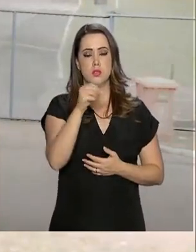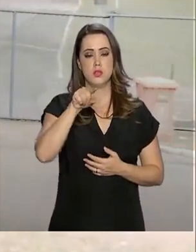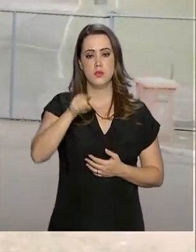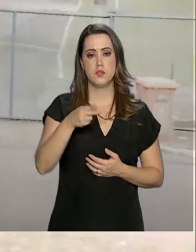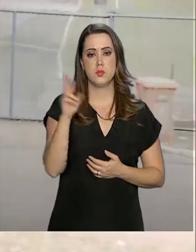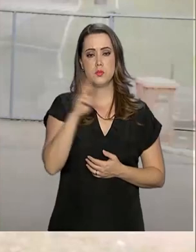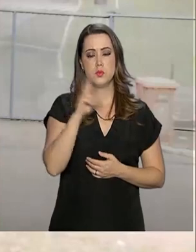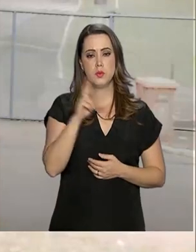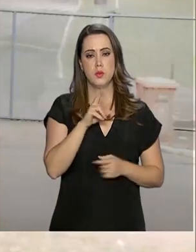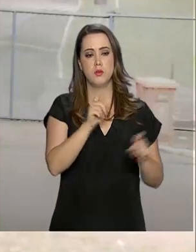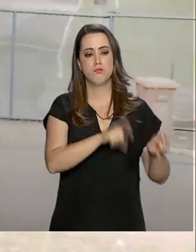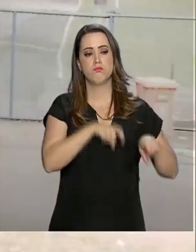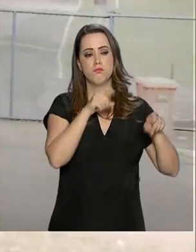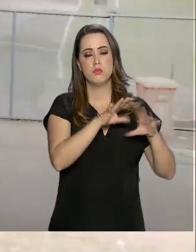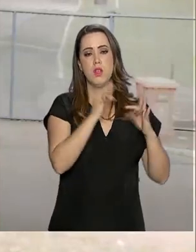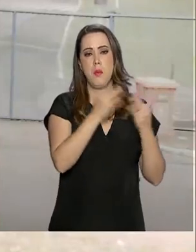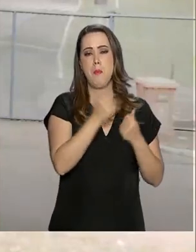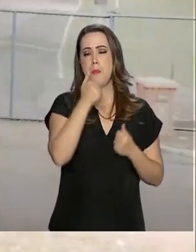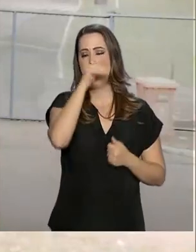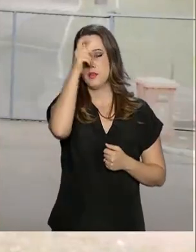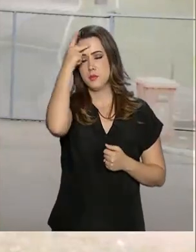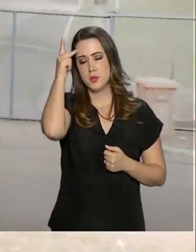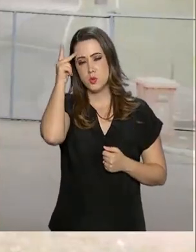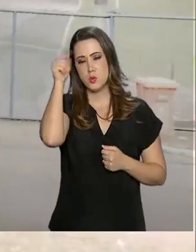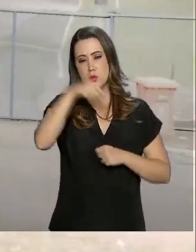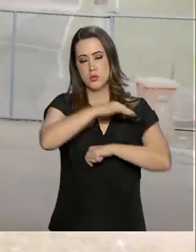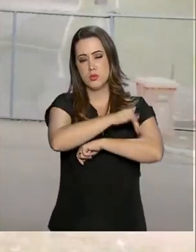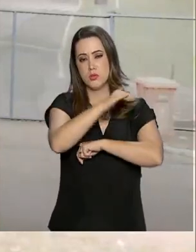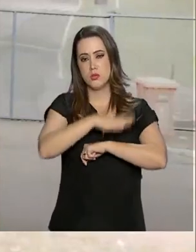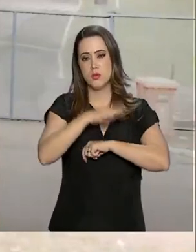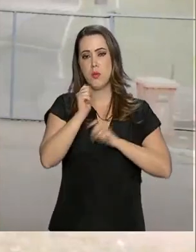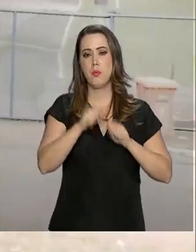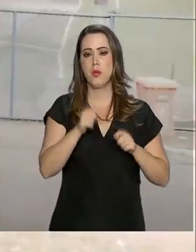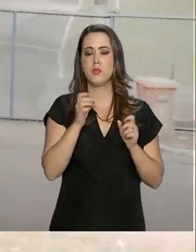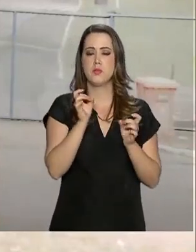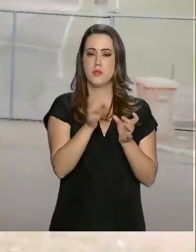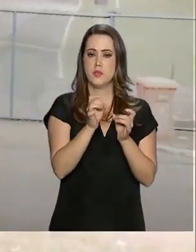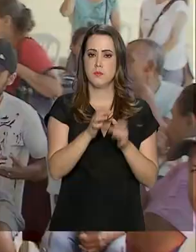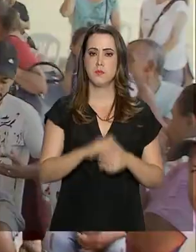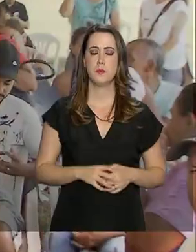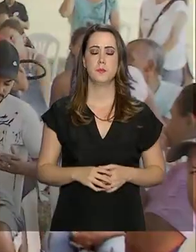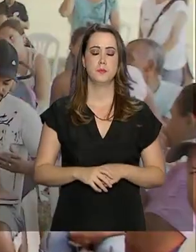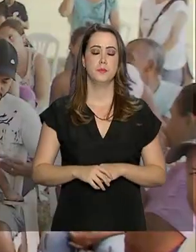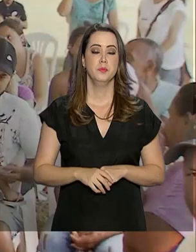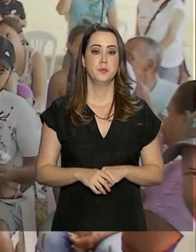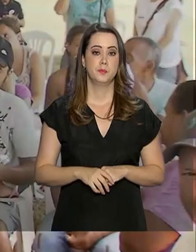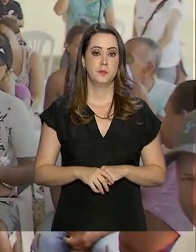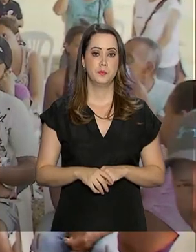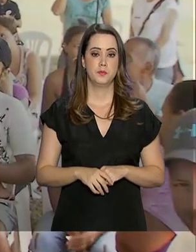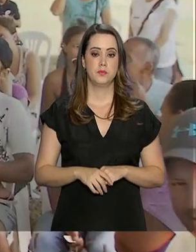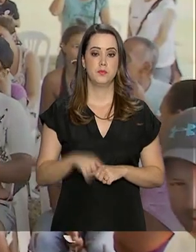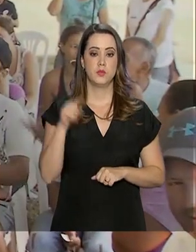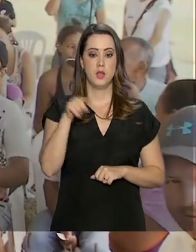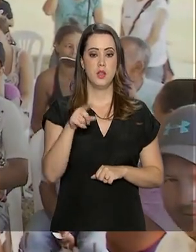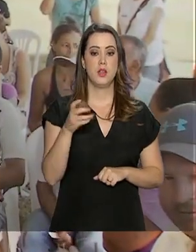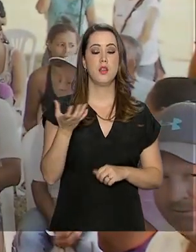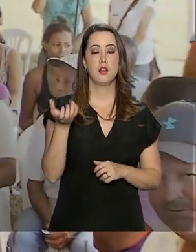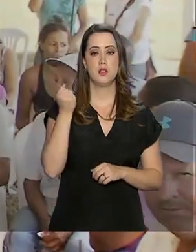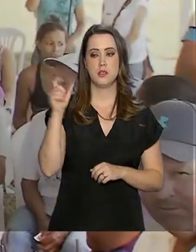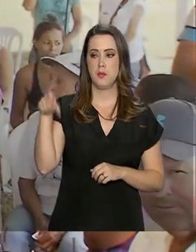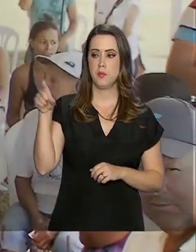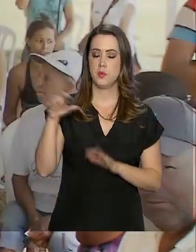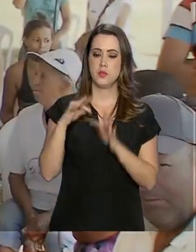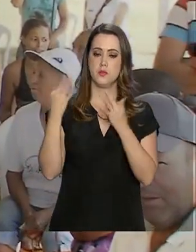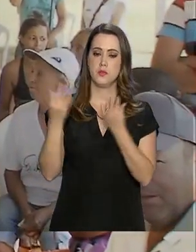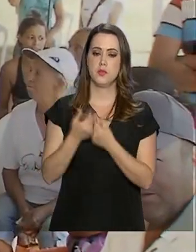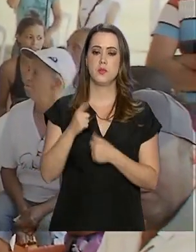R$ 420 mil para que mais agricultores familiares de Brumadinho possam participar. Josiane é beneficiária do Bolsa